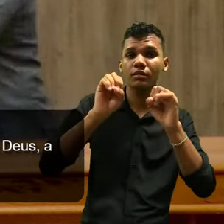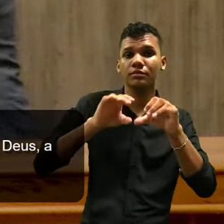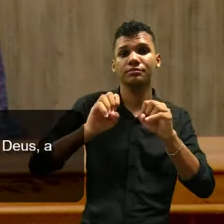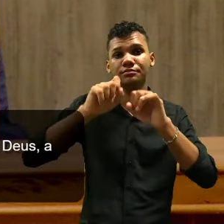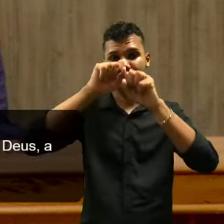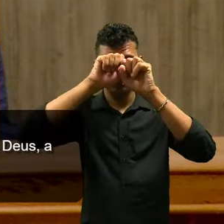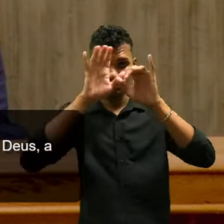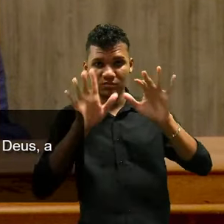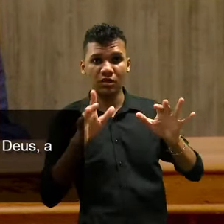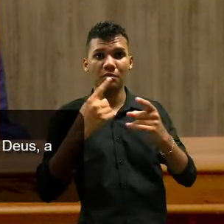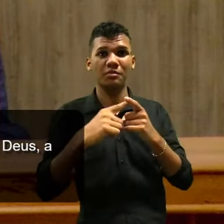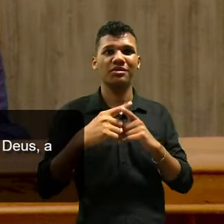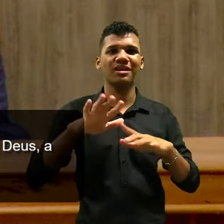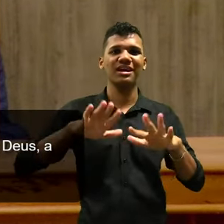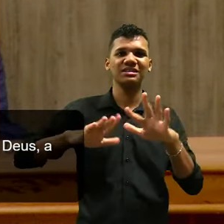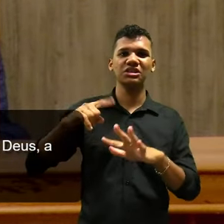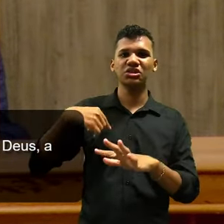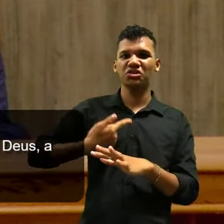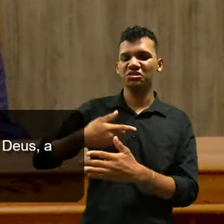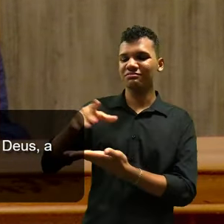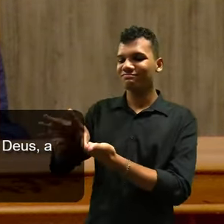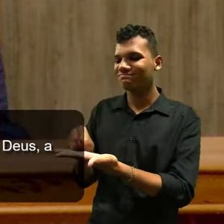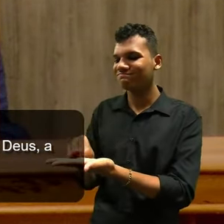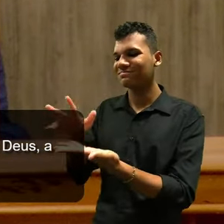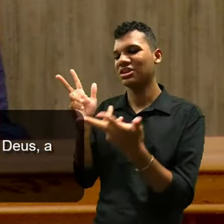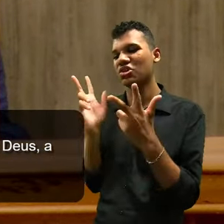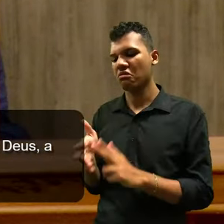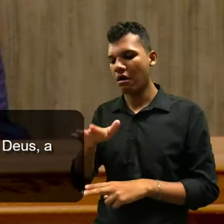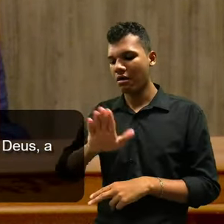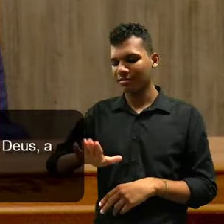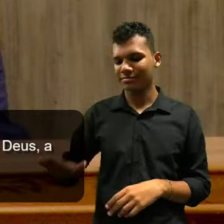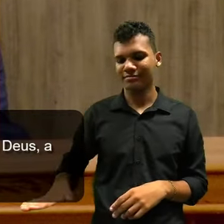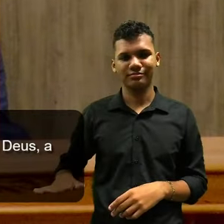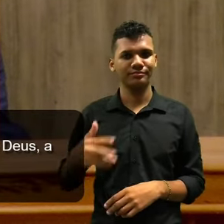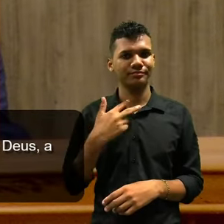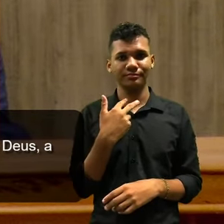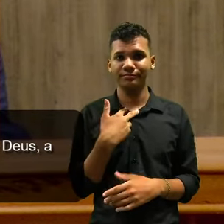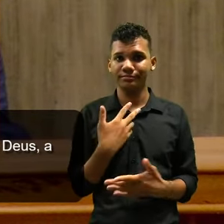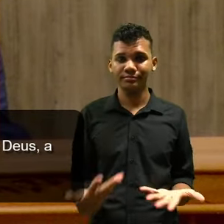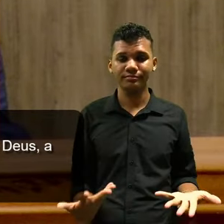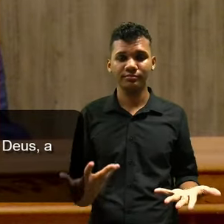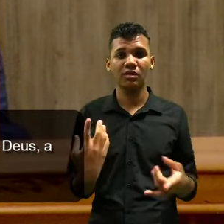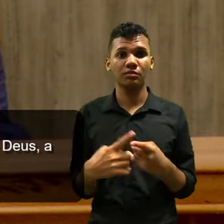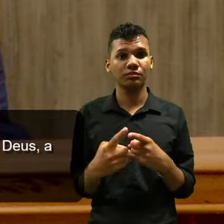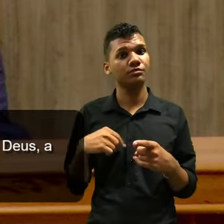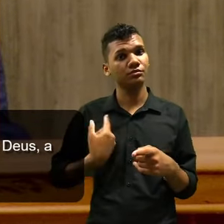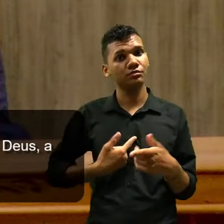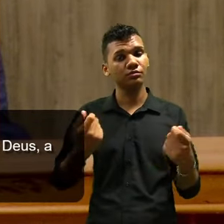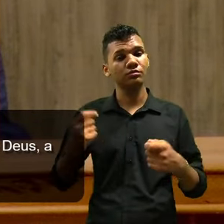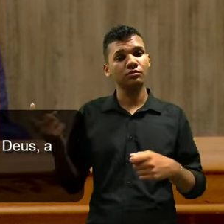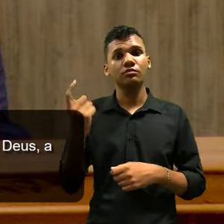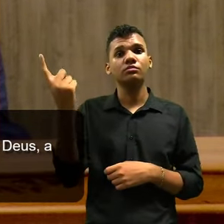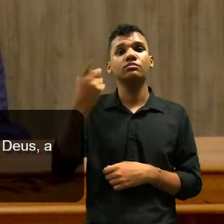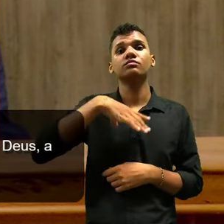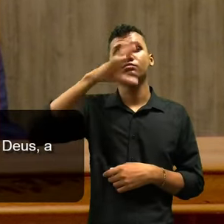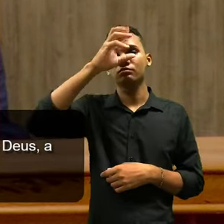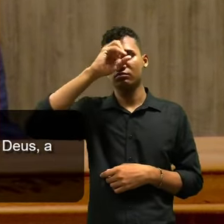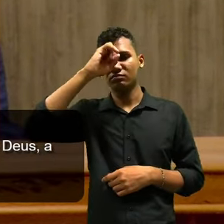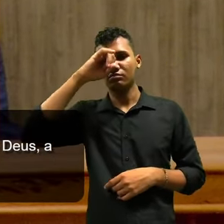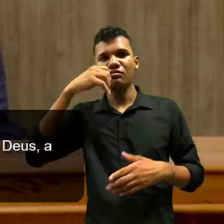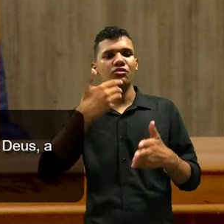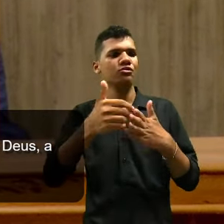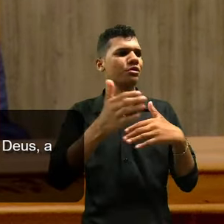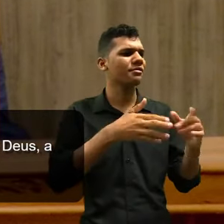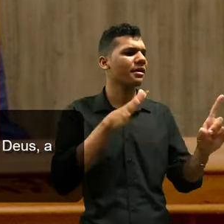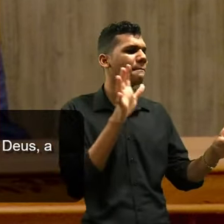para que não sejamos como qu meninos não é isso levado por qualquer vento de é